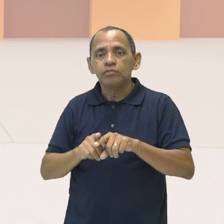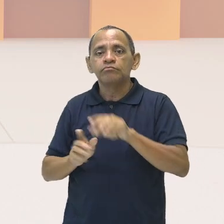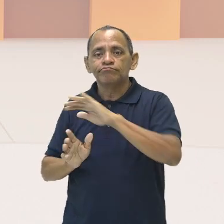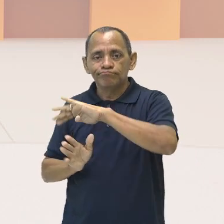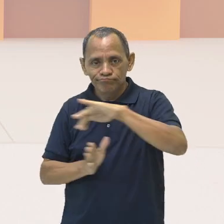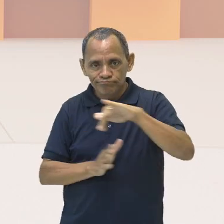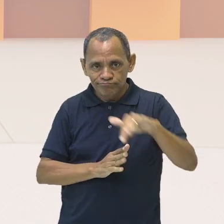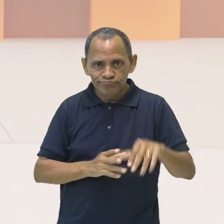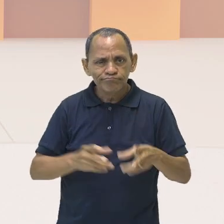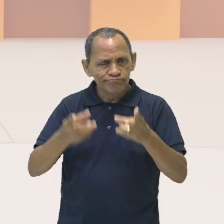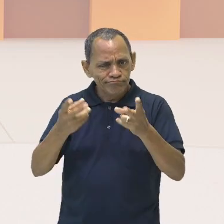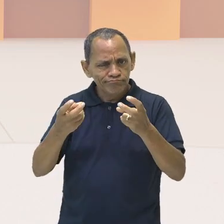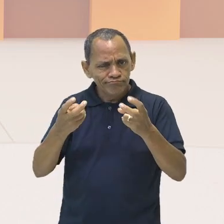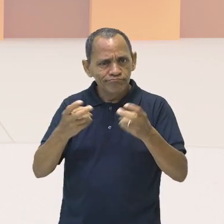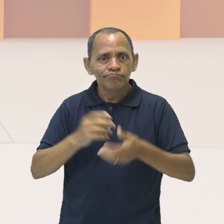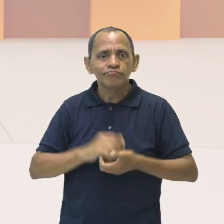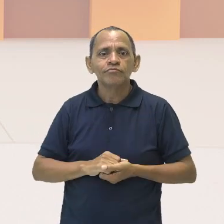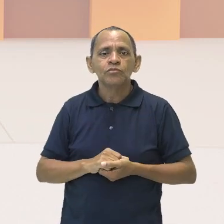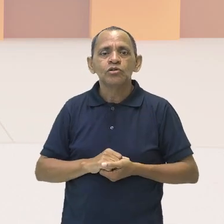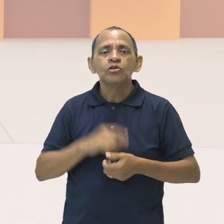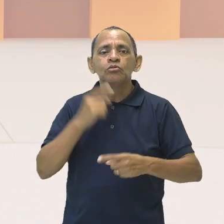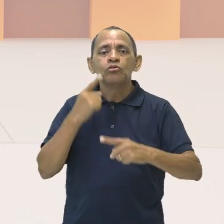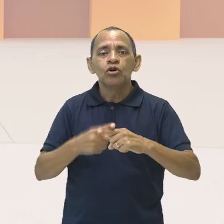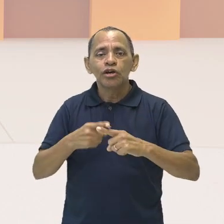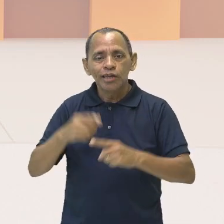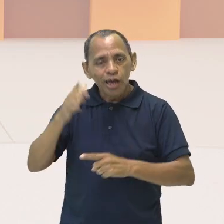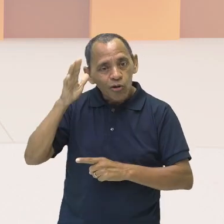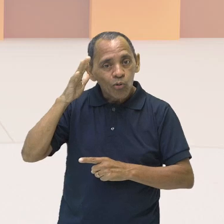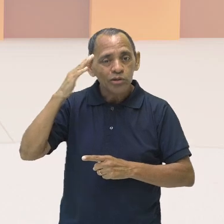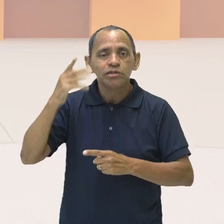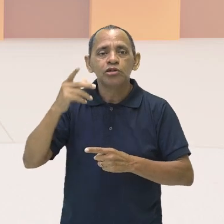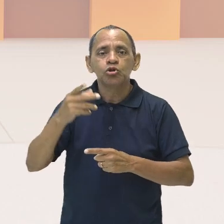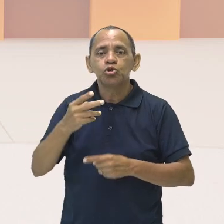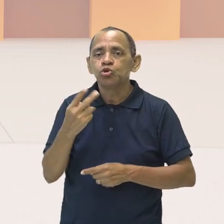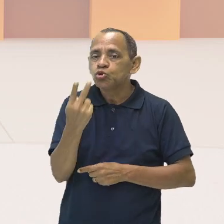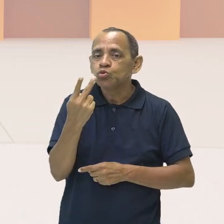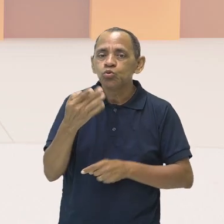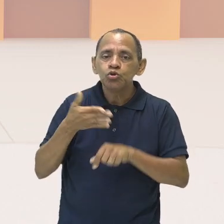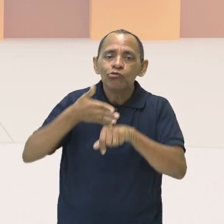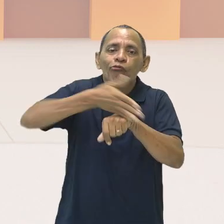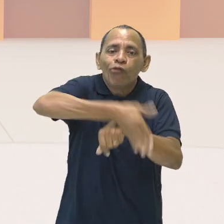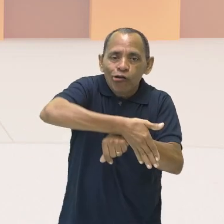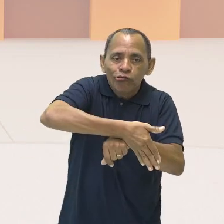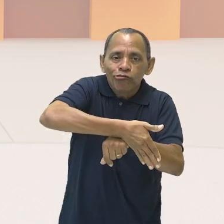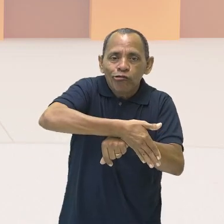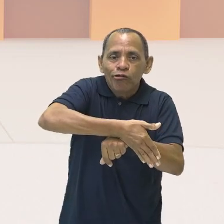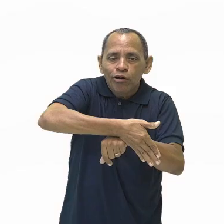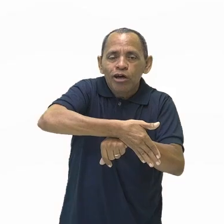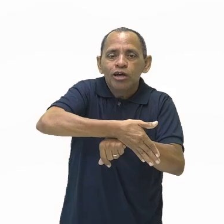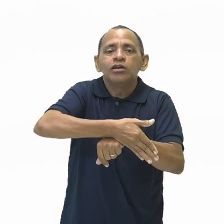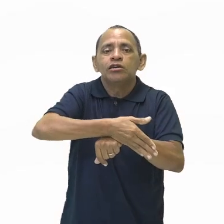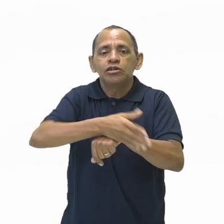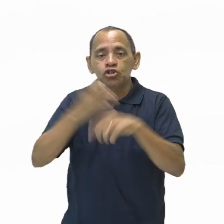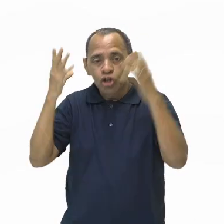no plural, porque ocorreram duas invasões holandesas. E a gente vai tratar agora da primeira.